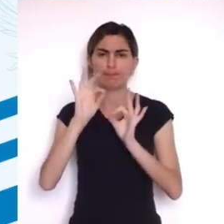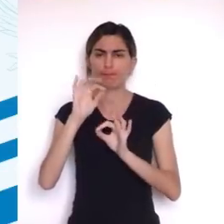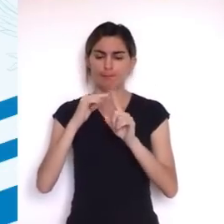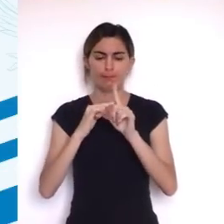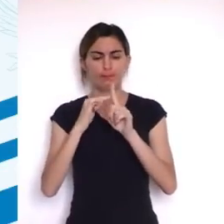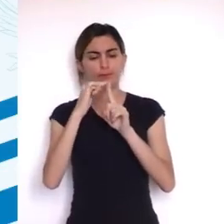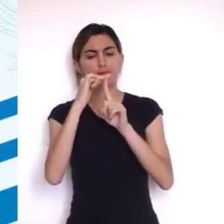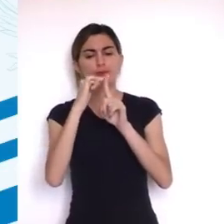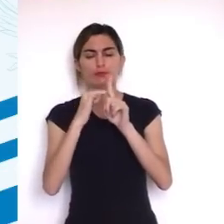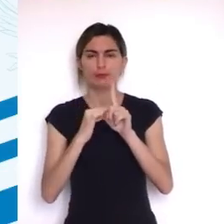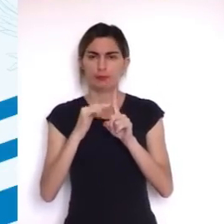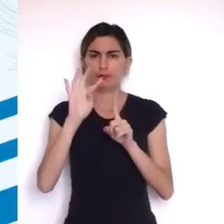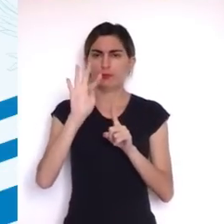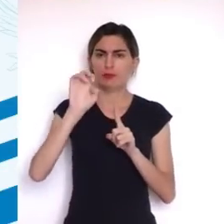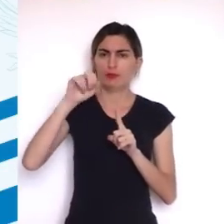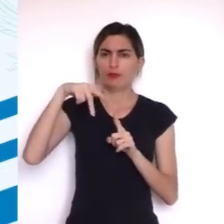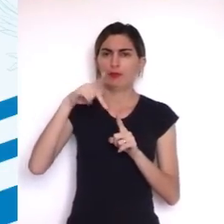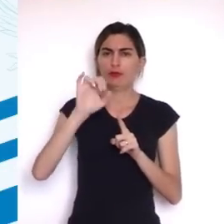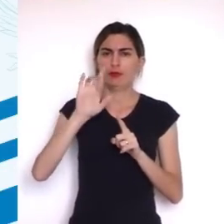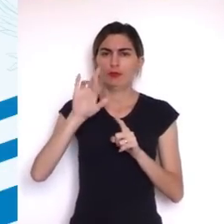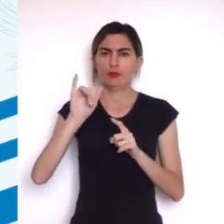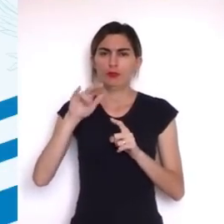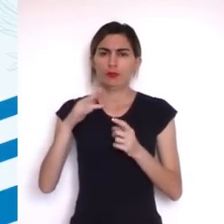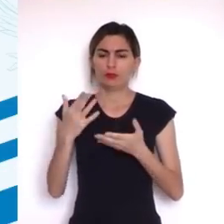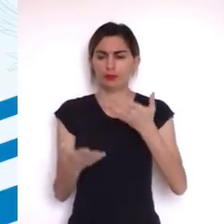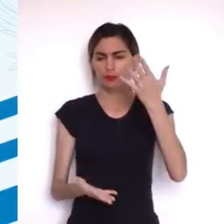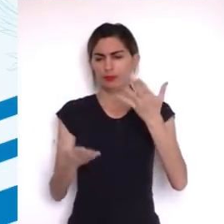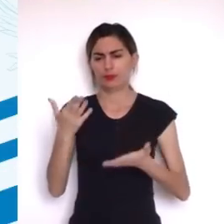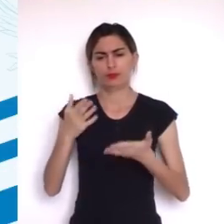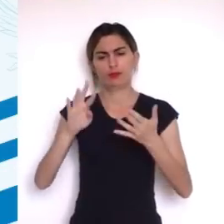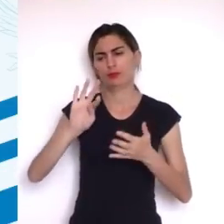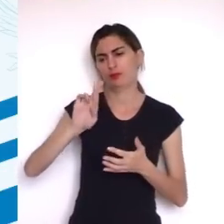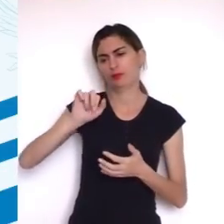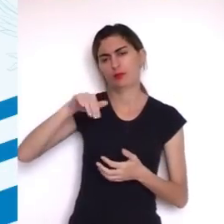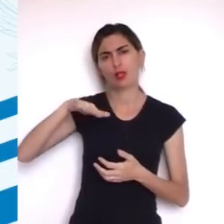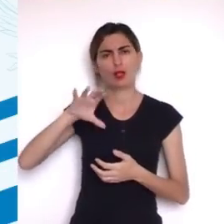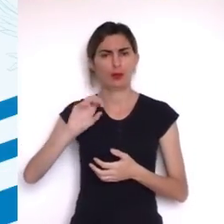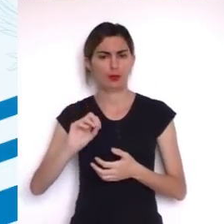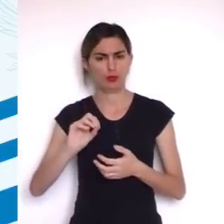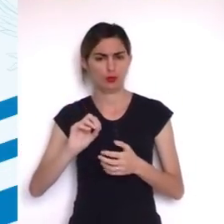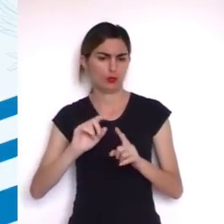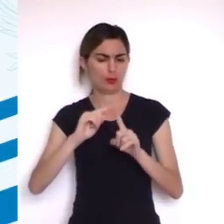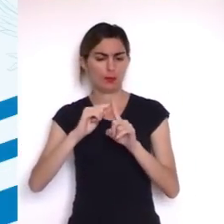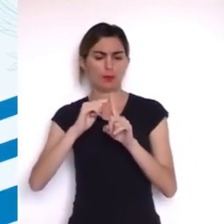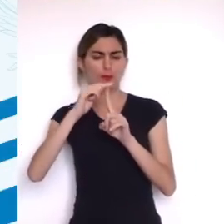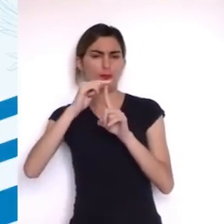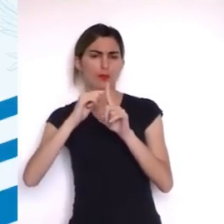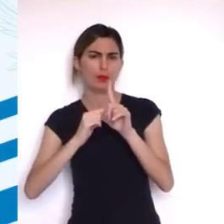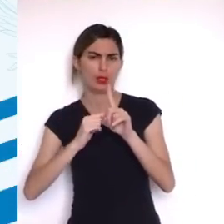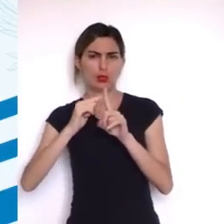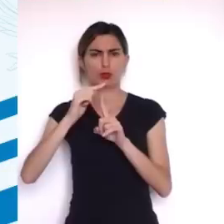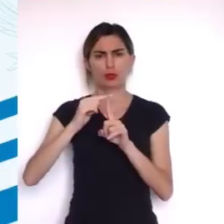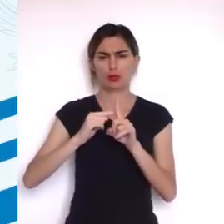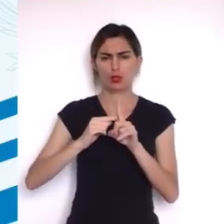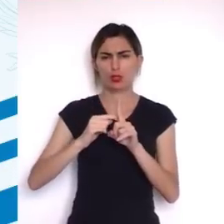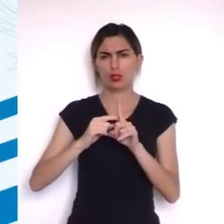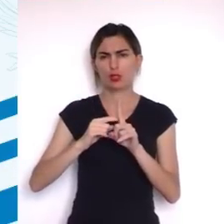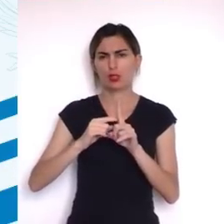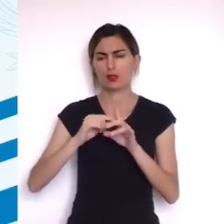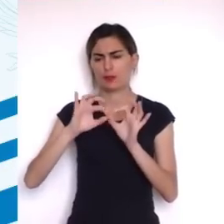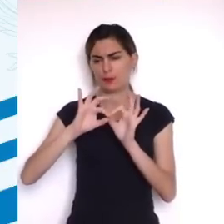A temperatura, na realidade, é um equilíbrio térmico. São medidas de